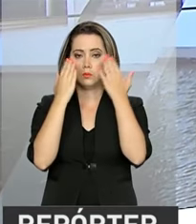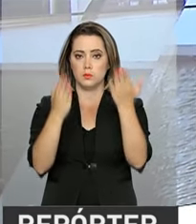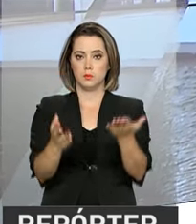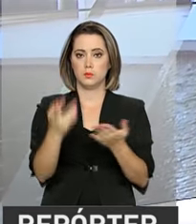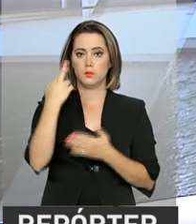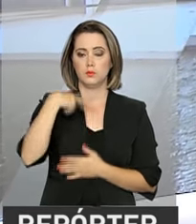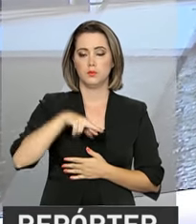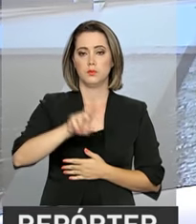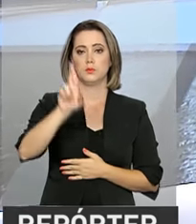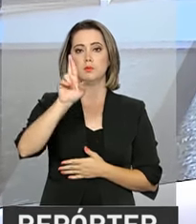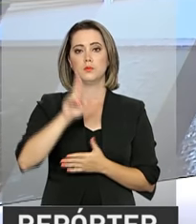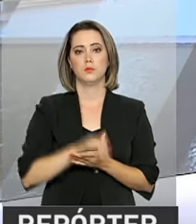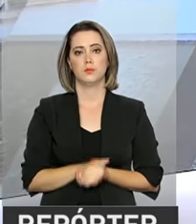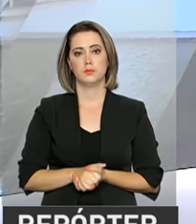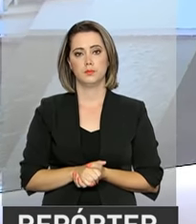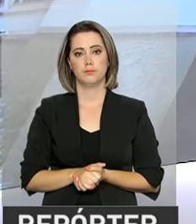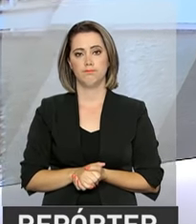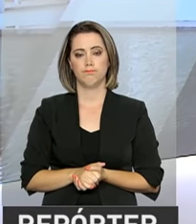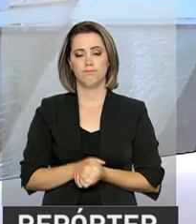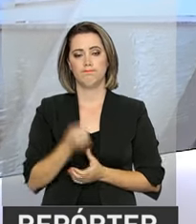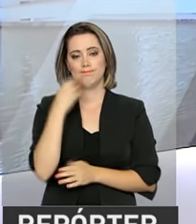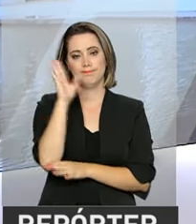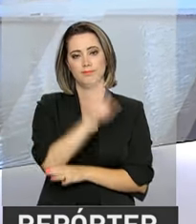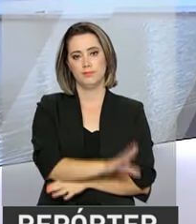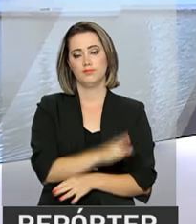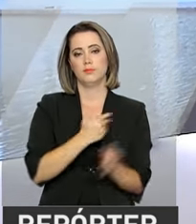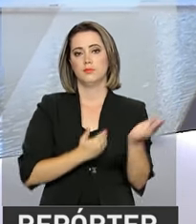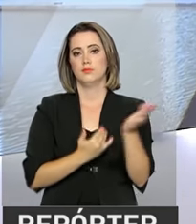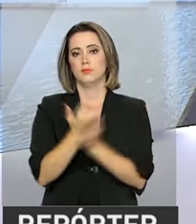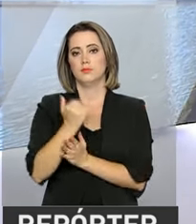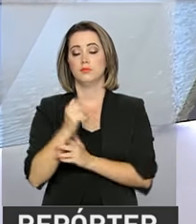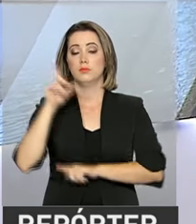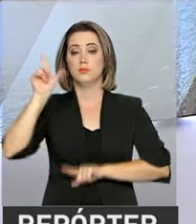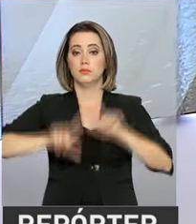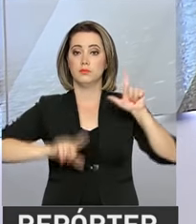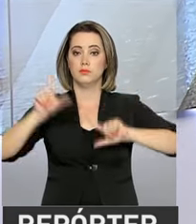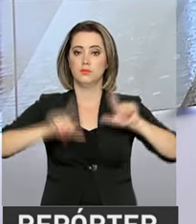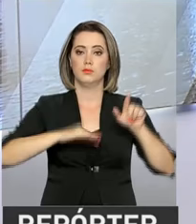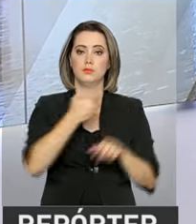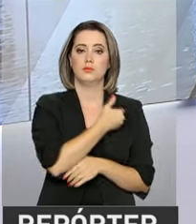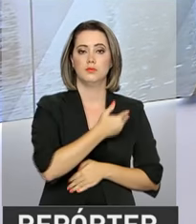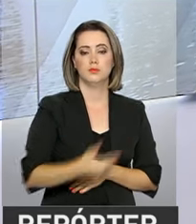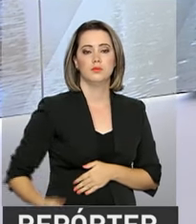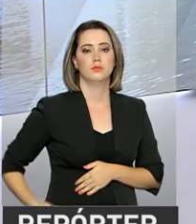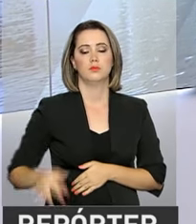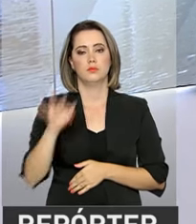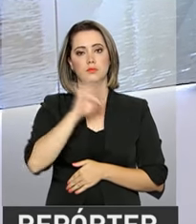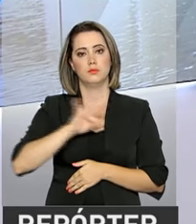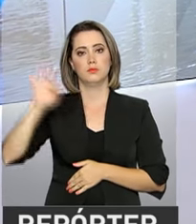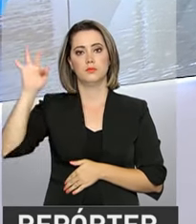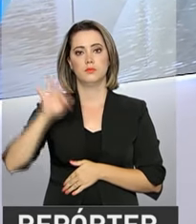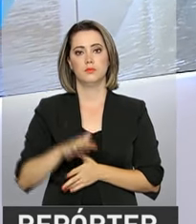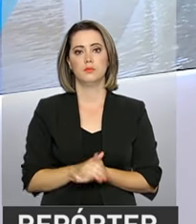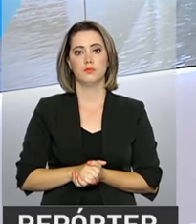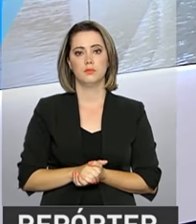na próxima edição do Repórter NBR. Uma ótima tarde para você. Continue com a gente aqui na NBR, a